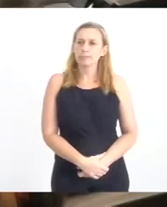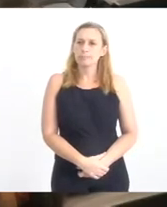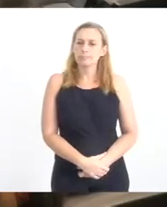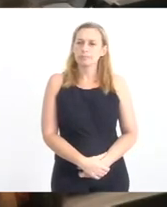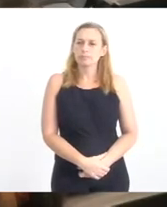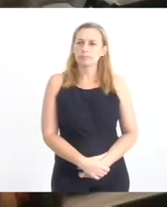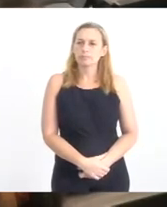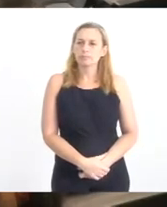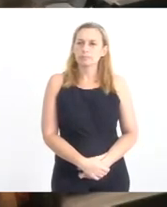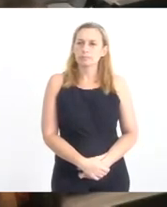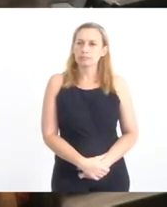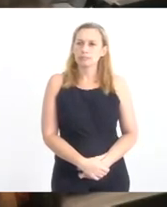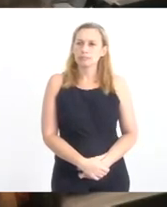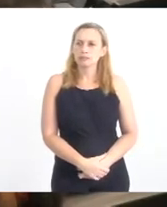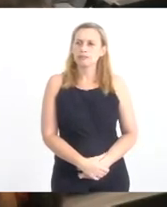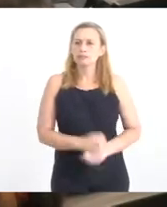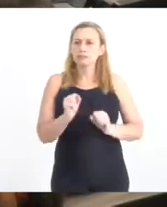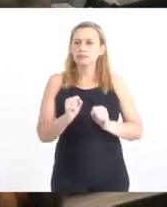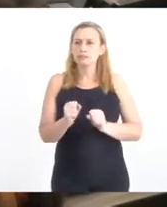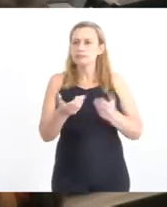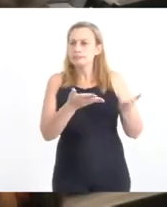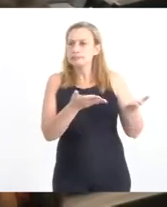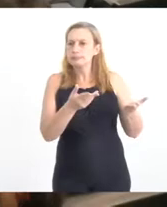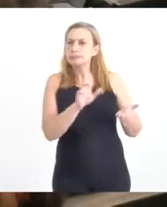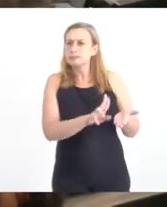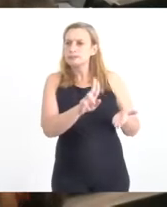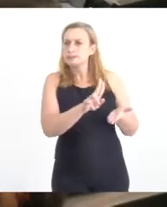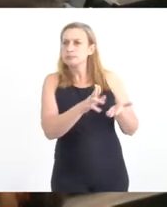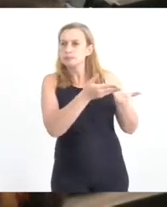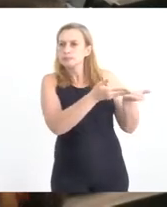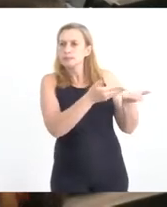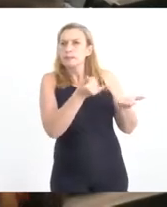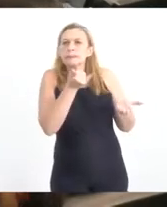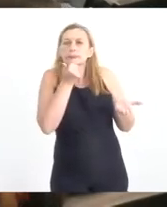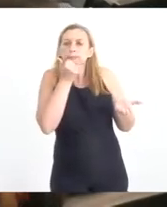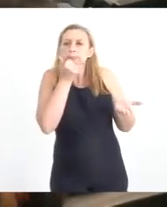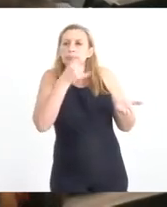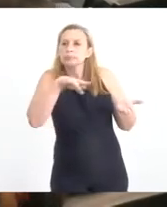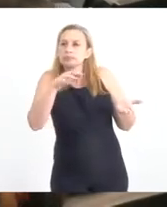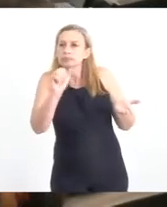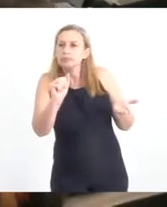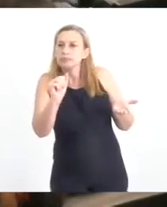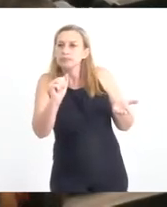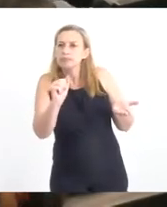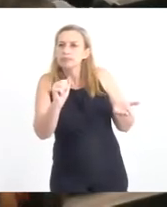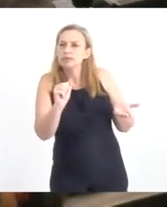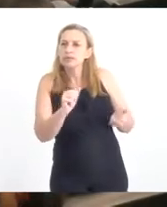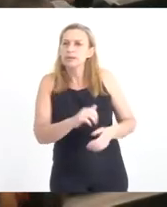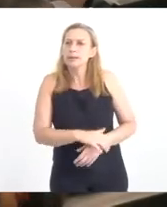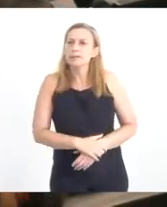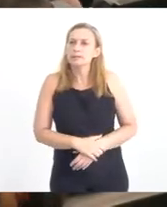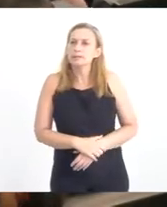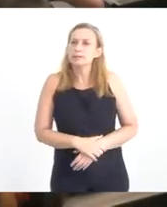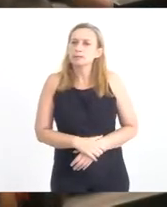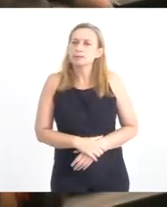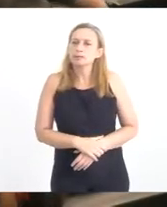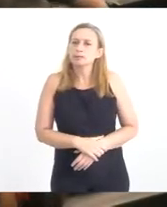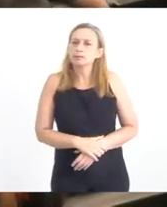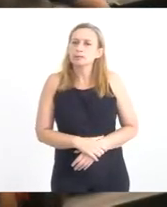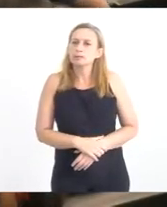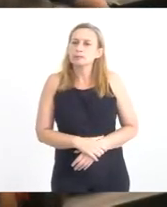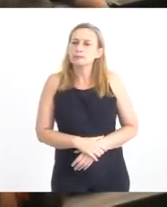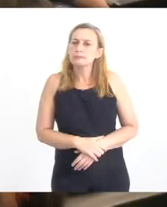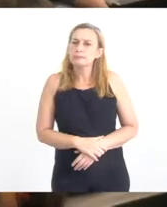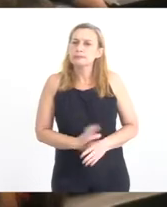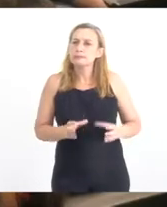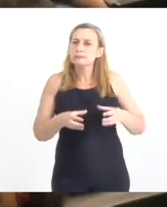bom então Rejane por favor já utilize você me desculpe Maria Isabel Rejane por favor porque é isso